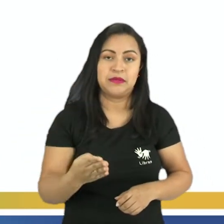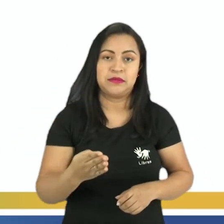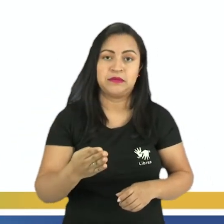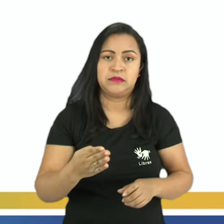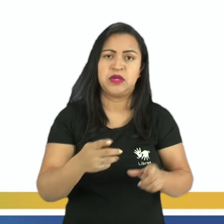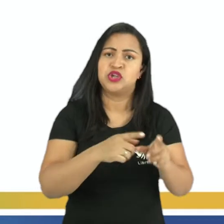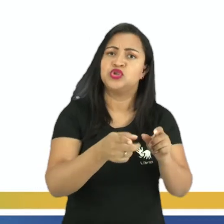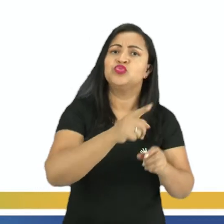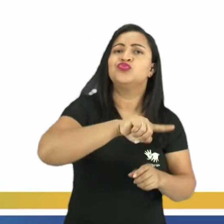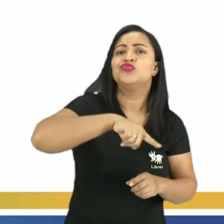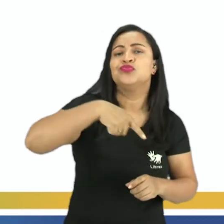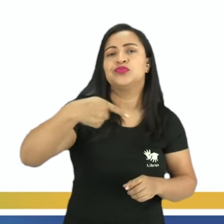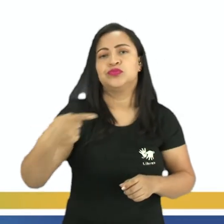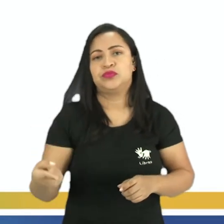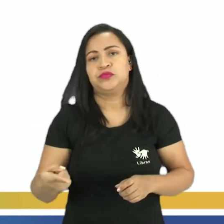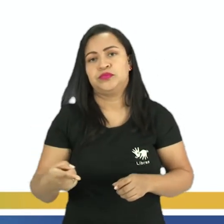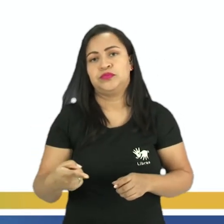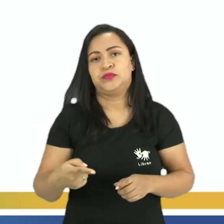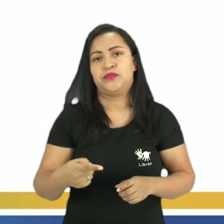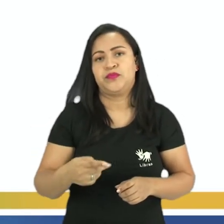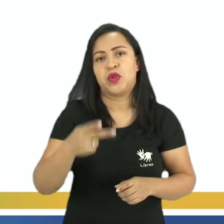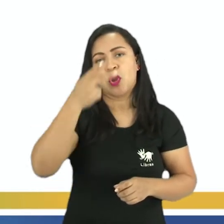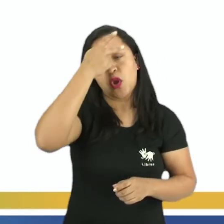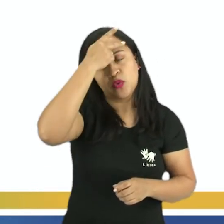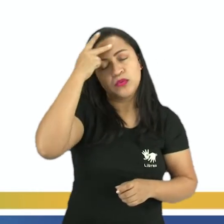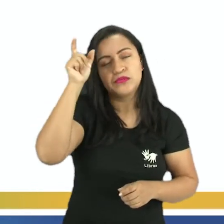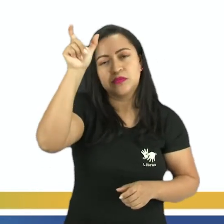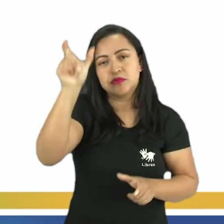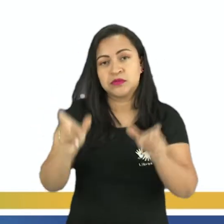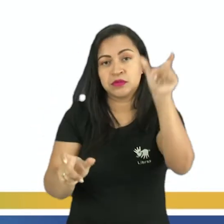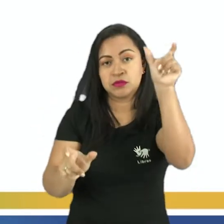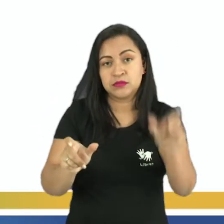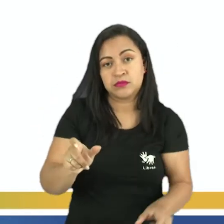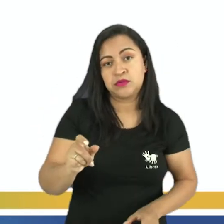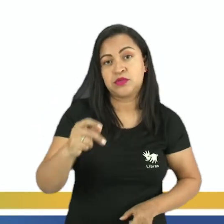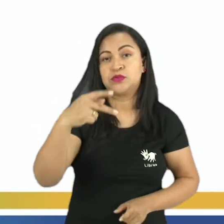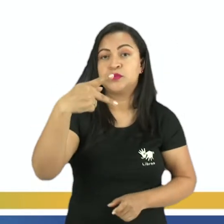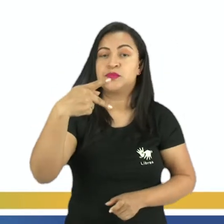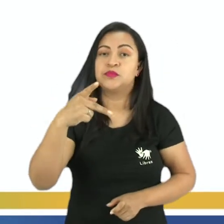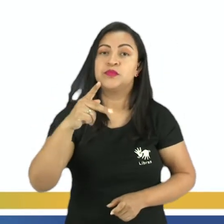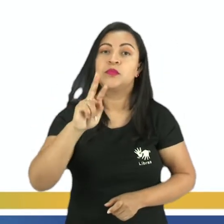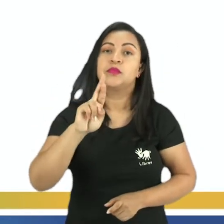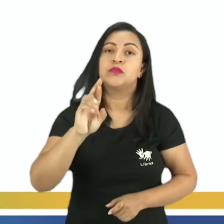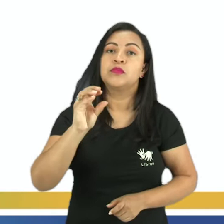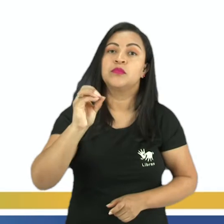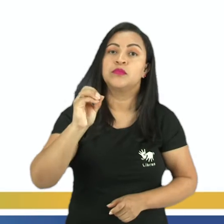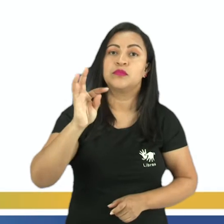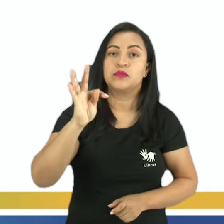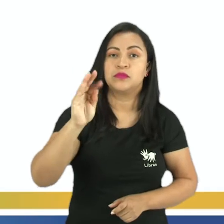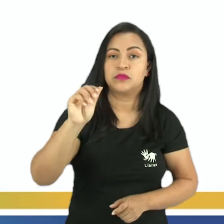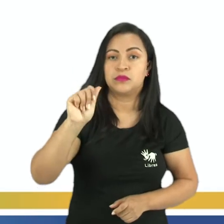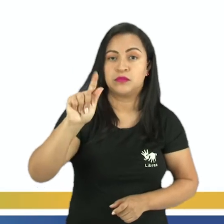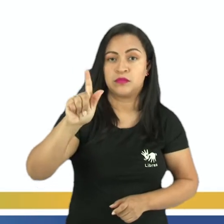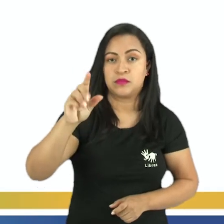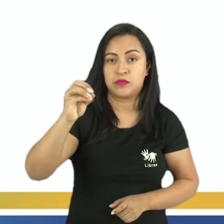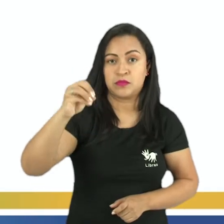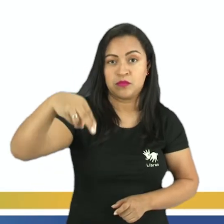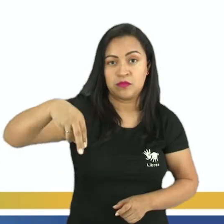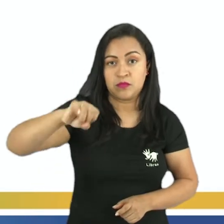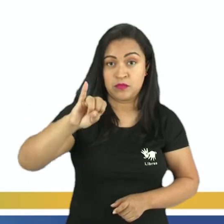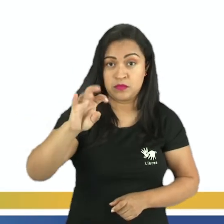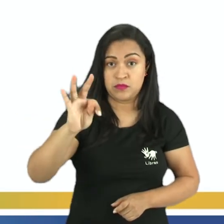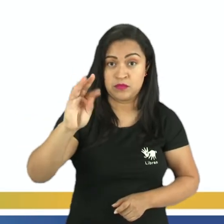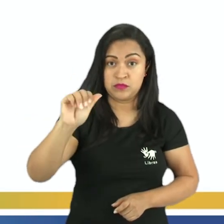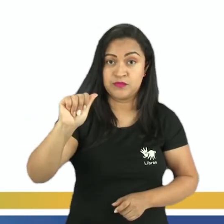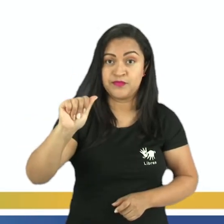tem os figurantes. Os personagens principais também são chamados de protagonistas. Os personagens principais